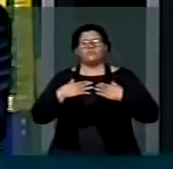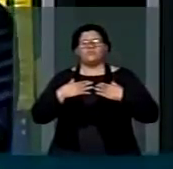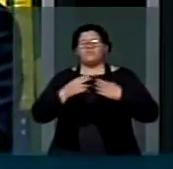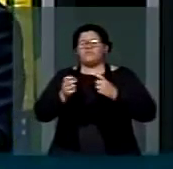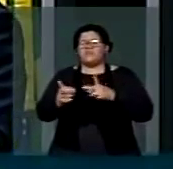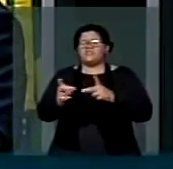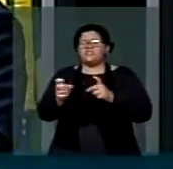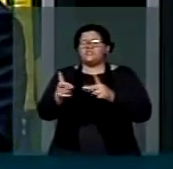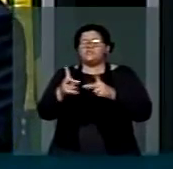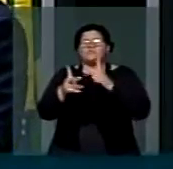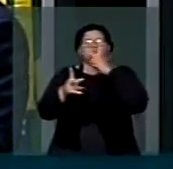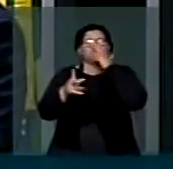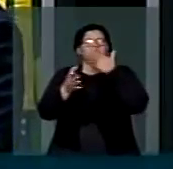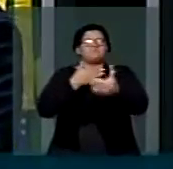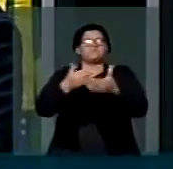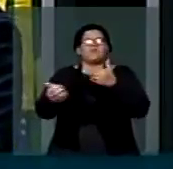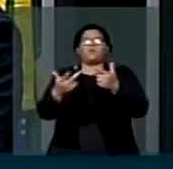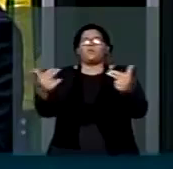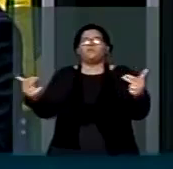comercializada,